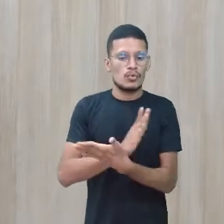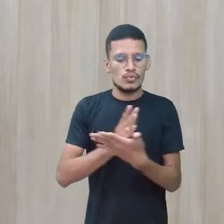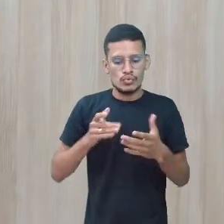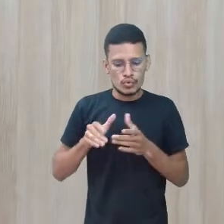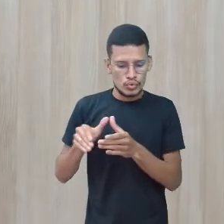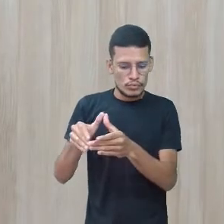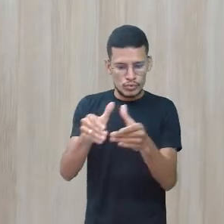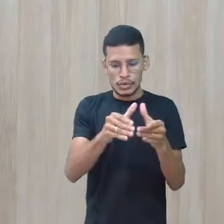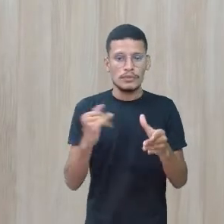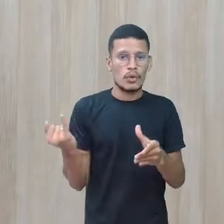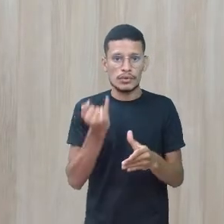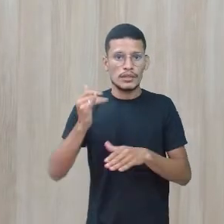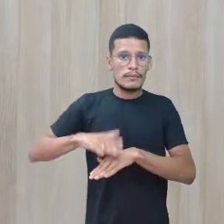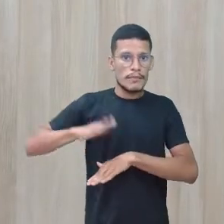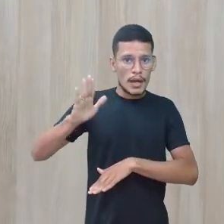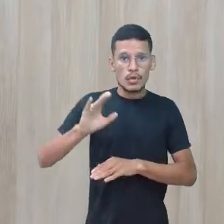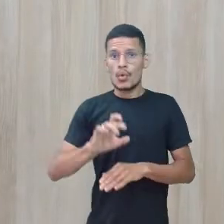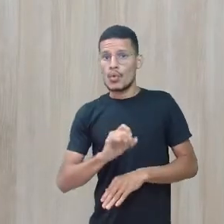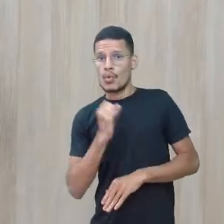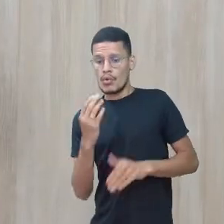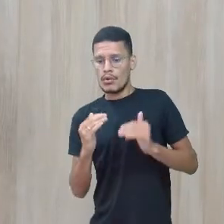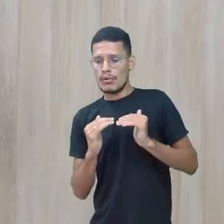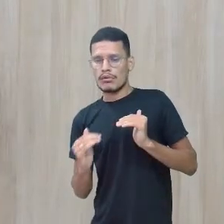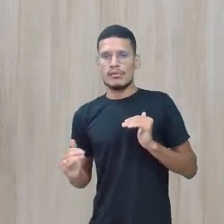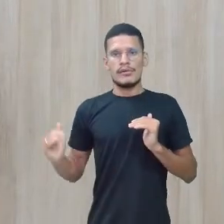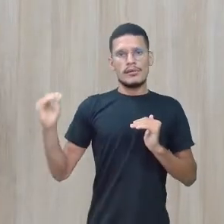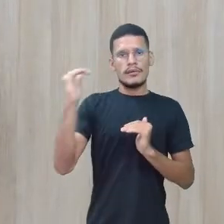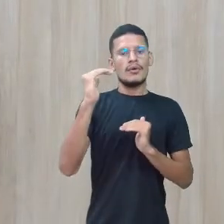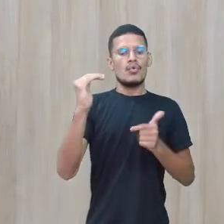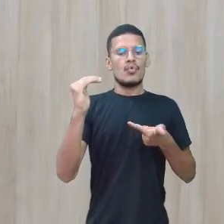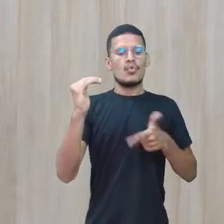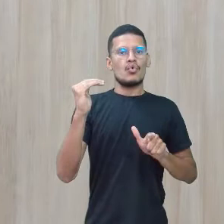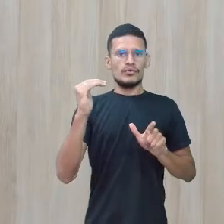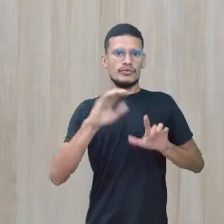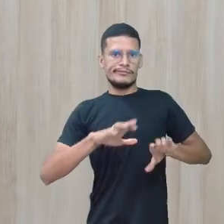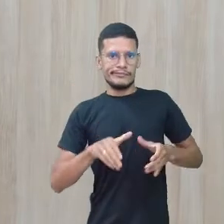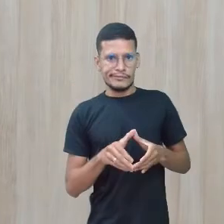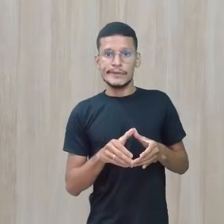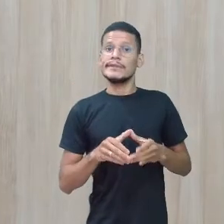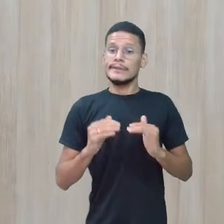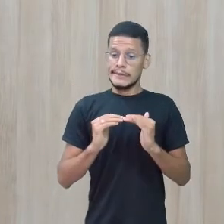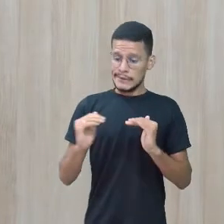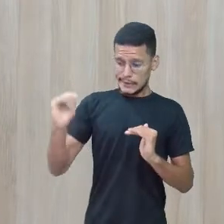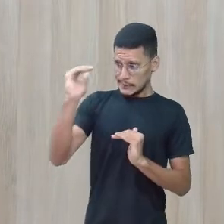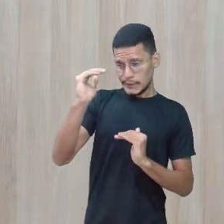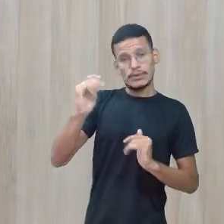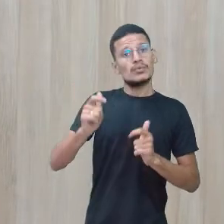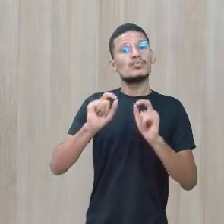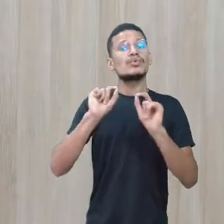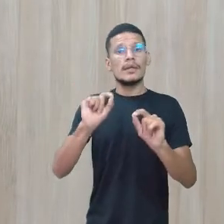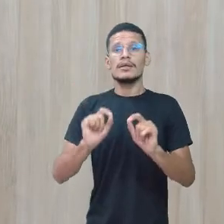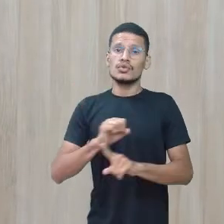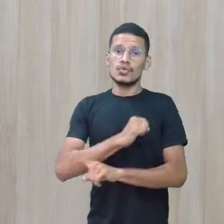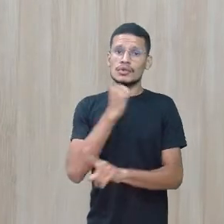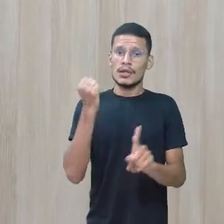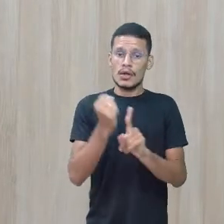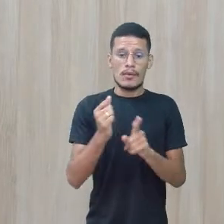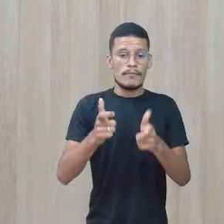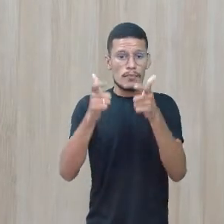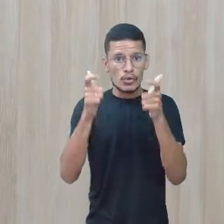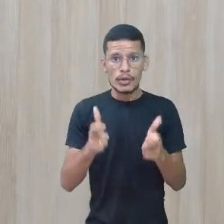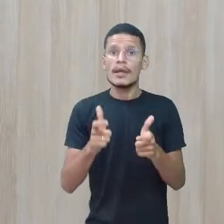classes mais importantes ou superiores a outras classes. E essa posição social, ela